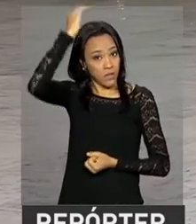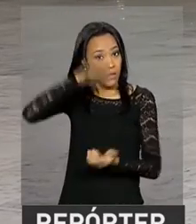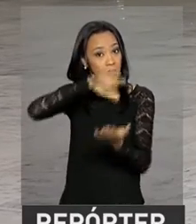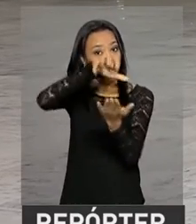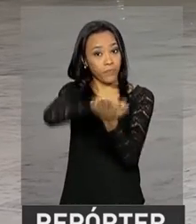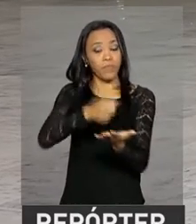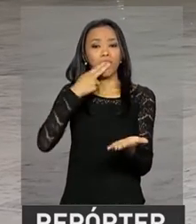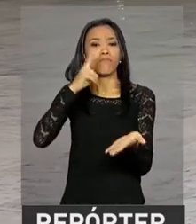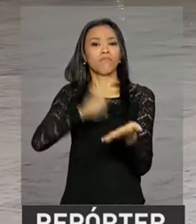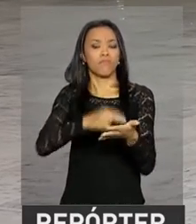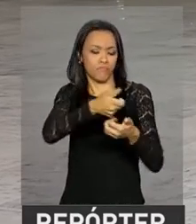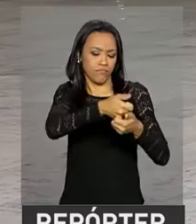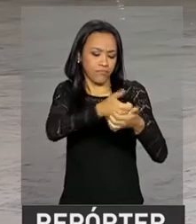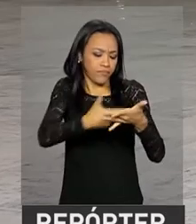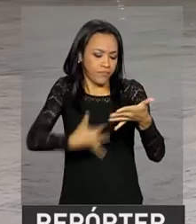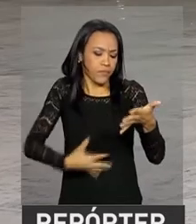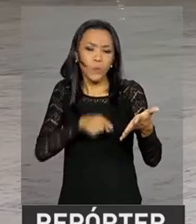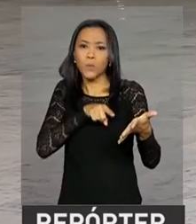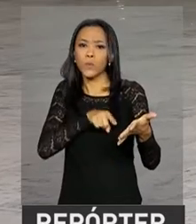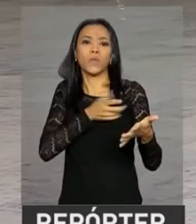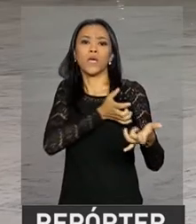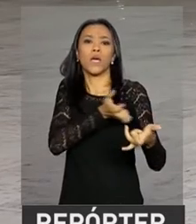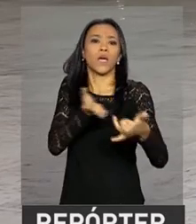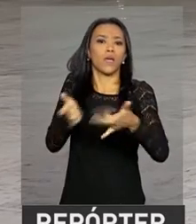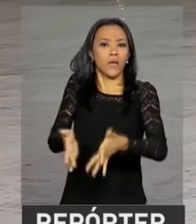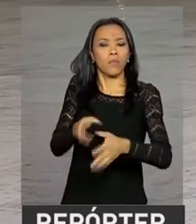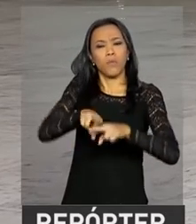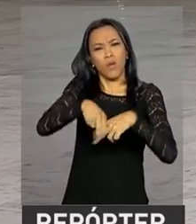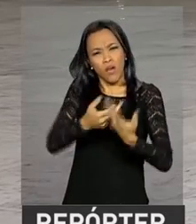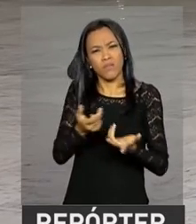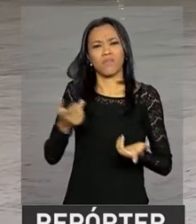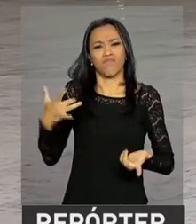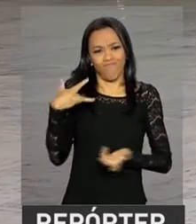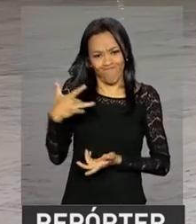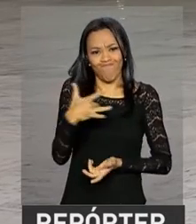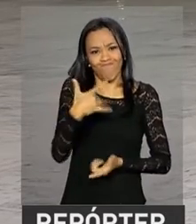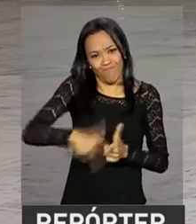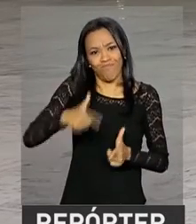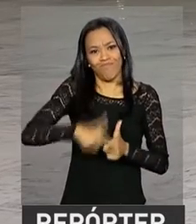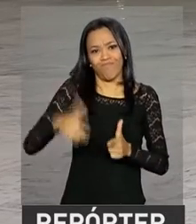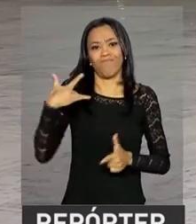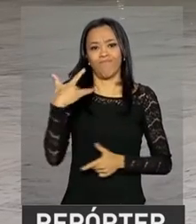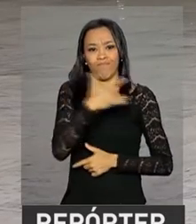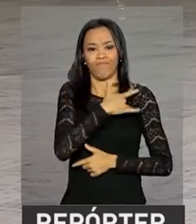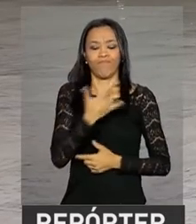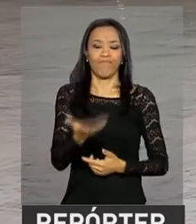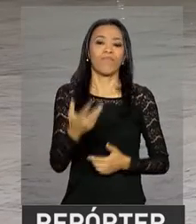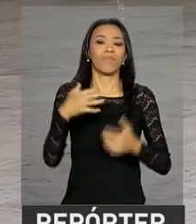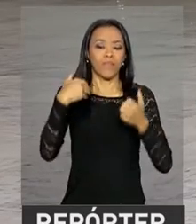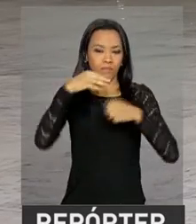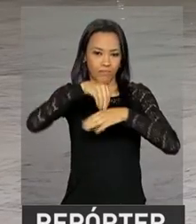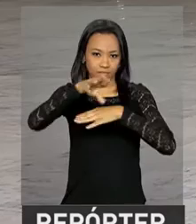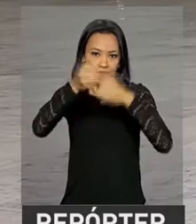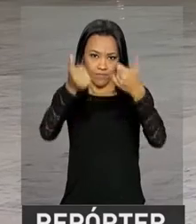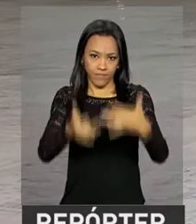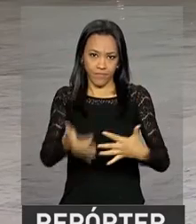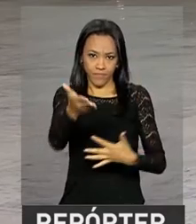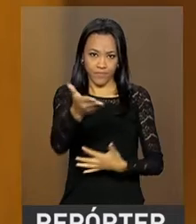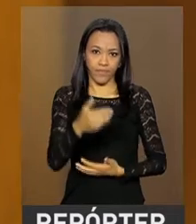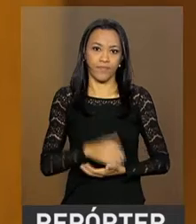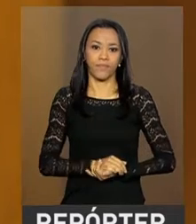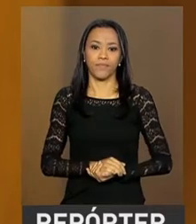serra informa o presidente que deixa o ministério por motivos de saúde vamos saber mais com repórter ney pereira